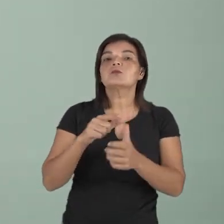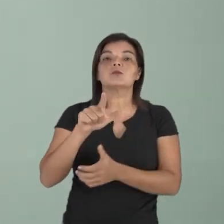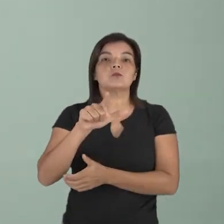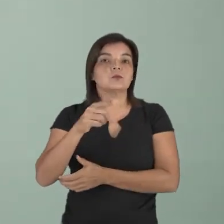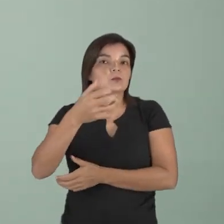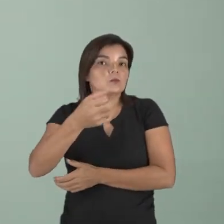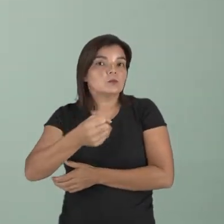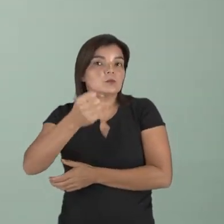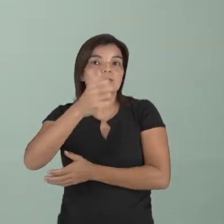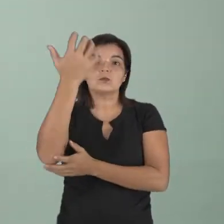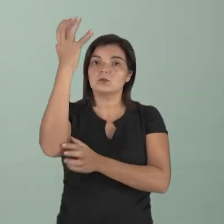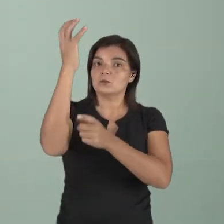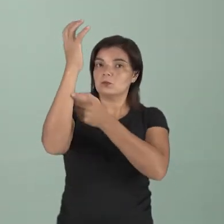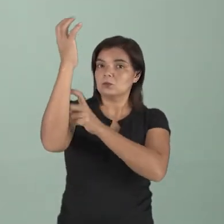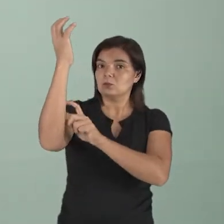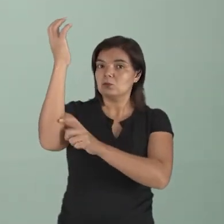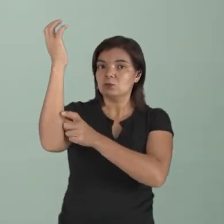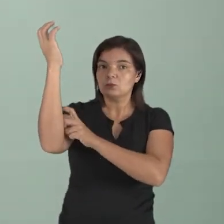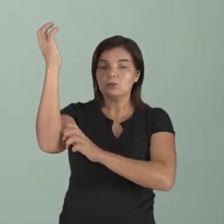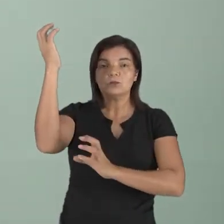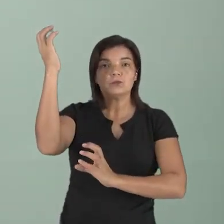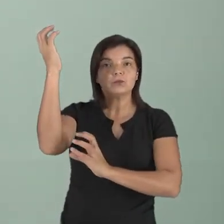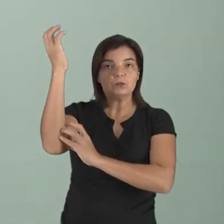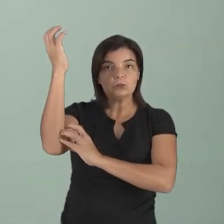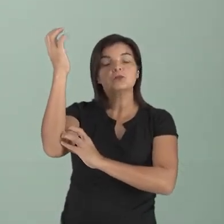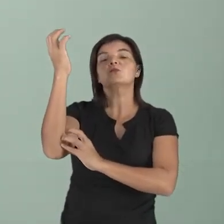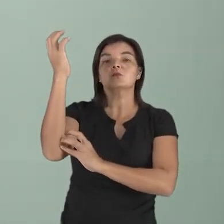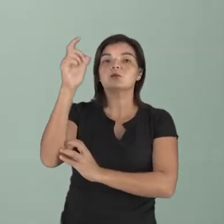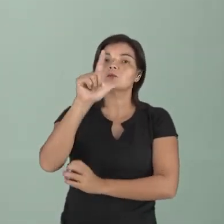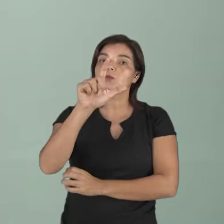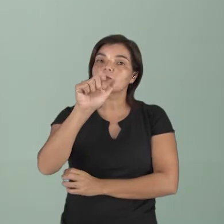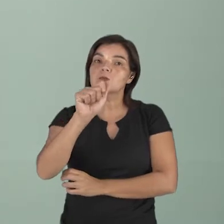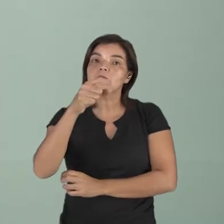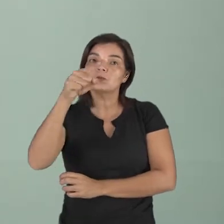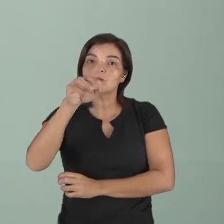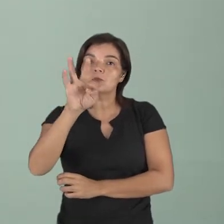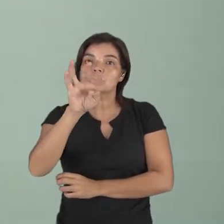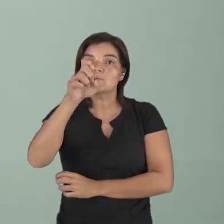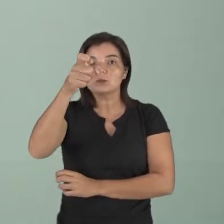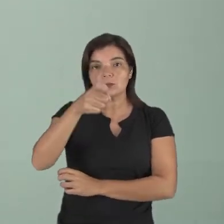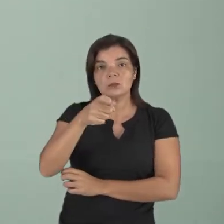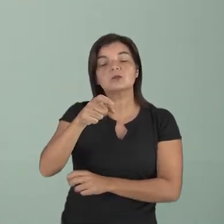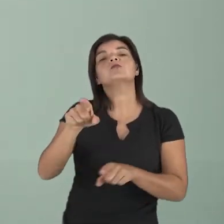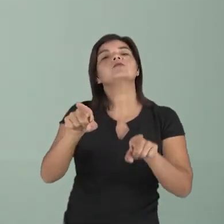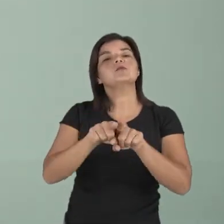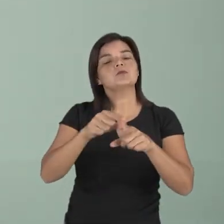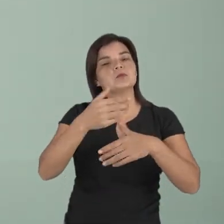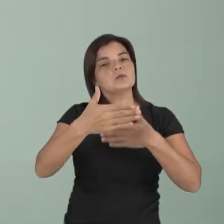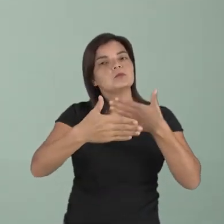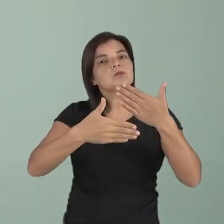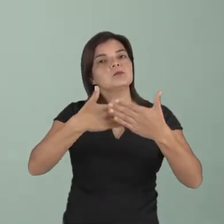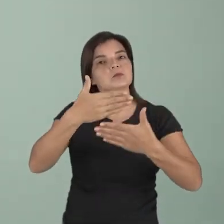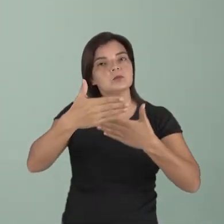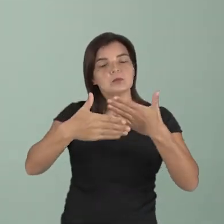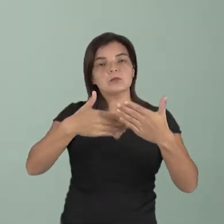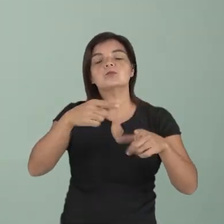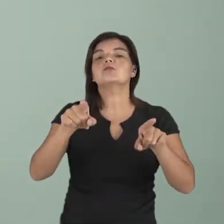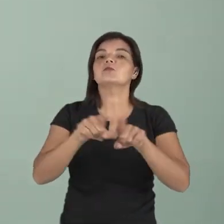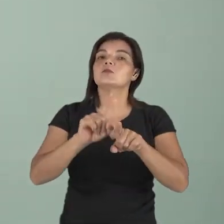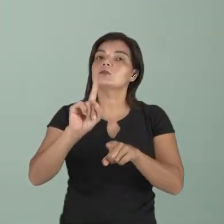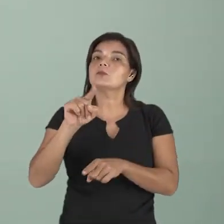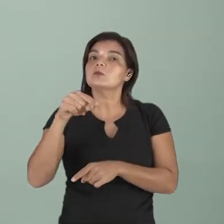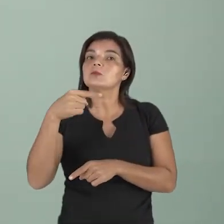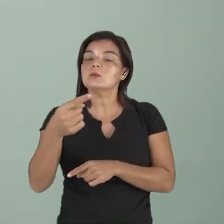leite branco que saía de uma árvore. E aí esse leite, que é o látex, passa por um processo de